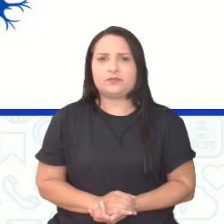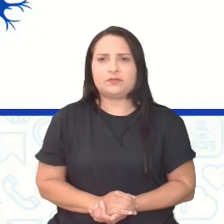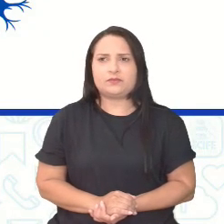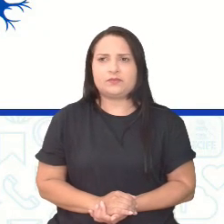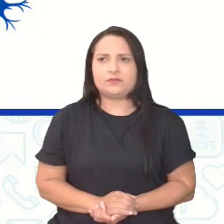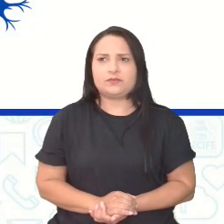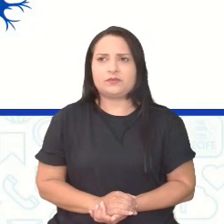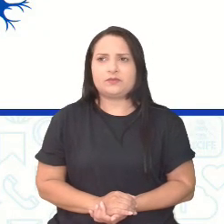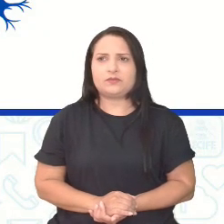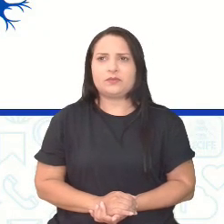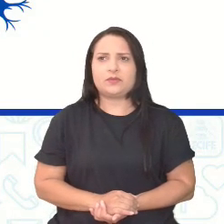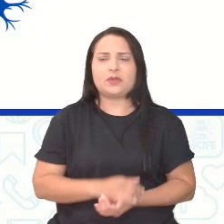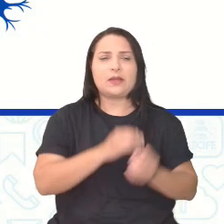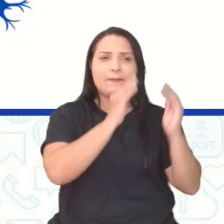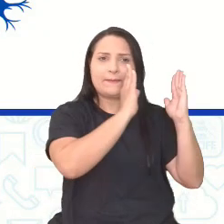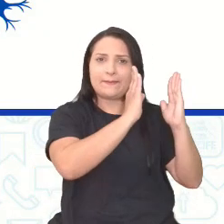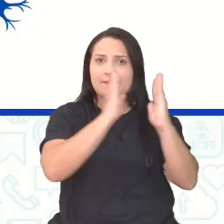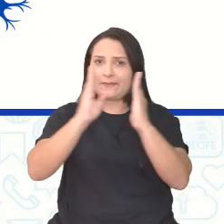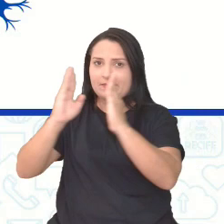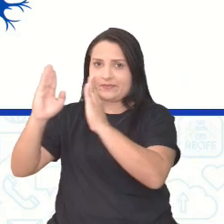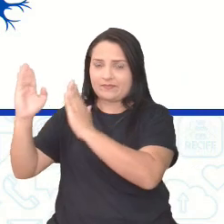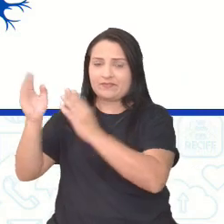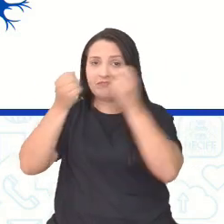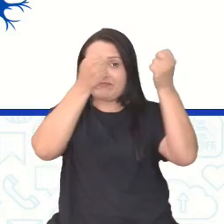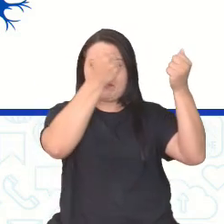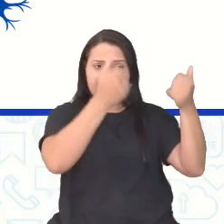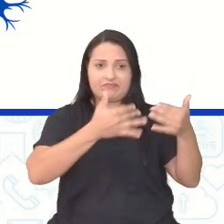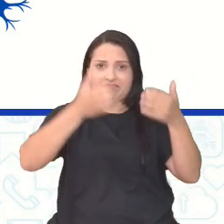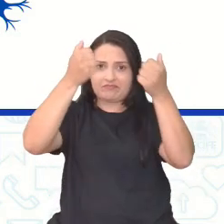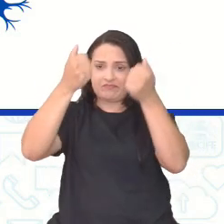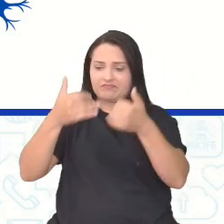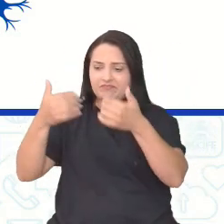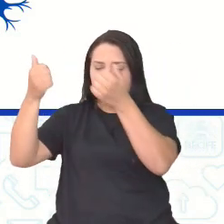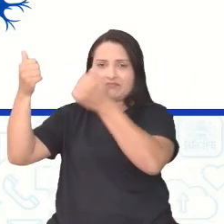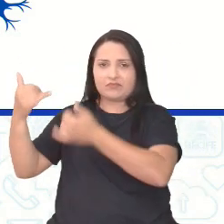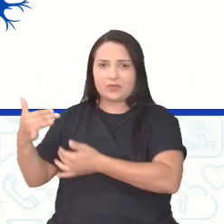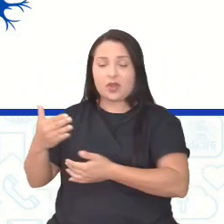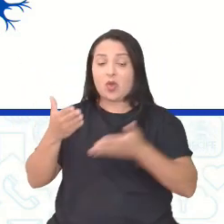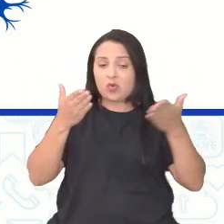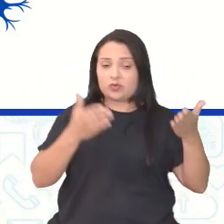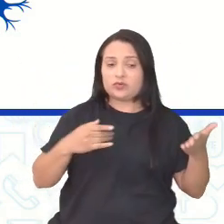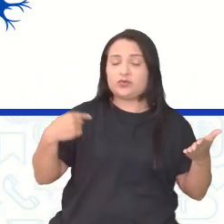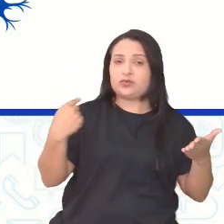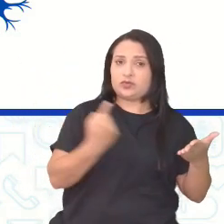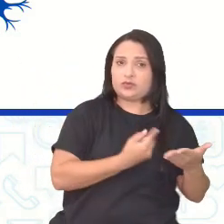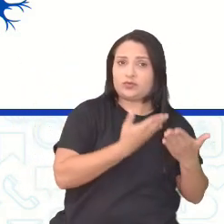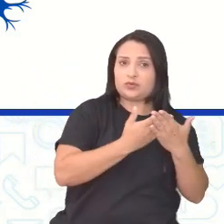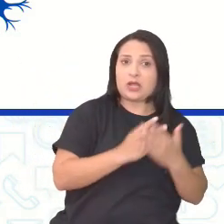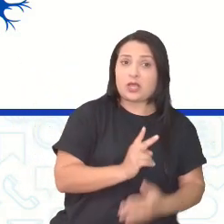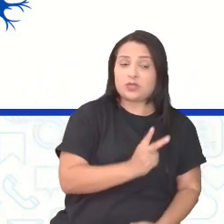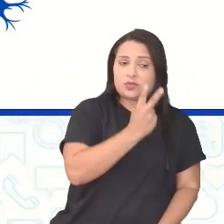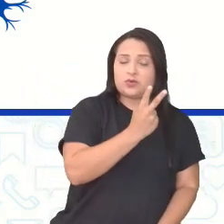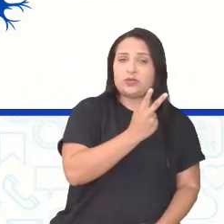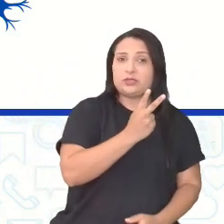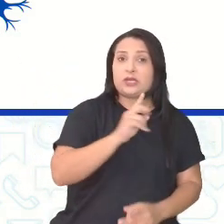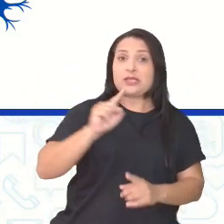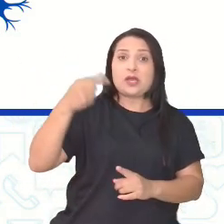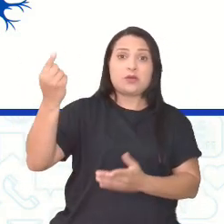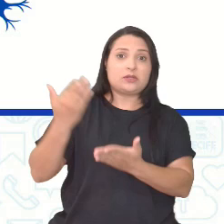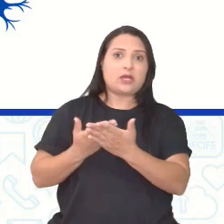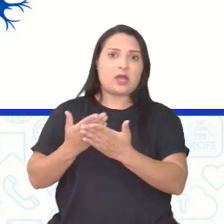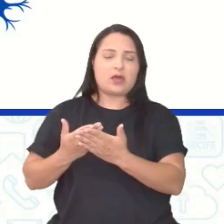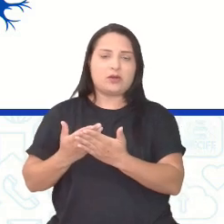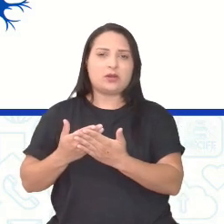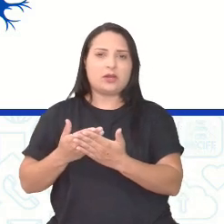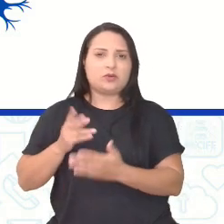uma informação rápida de cada um deles. Embora nós hoje vamos estudar 2 e no nosso próximo encontro vamos estudar os outros 2.